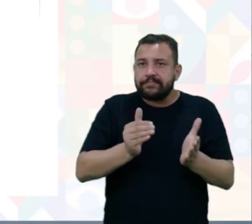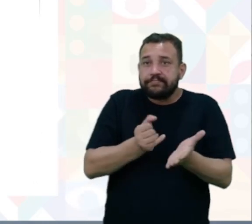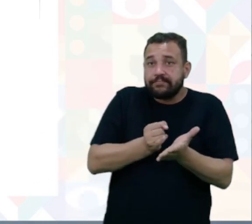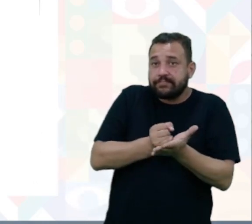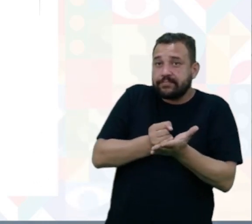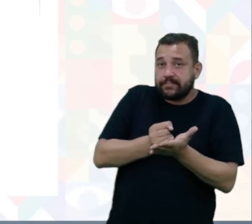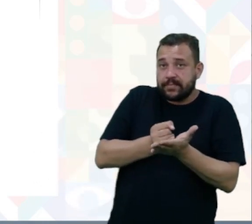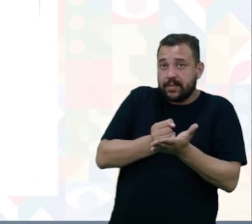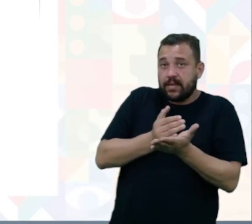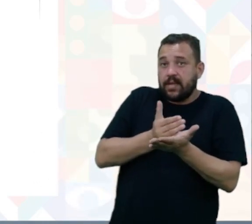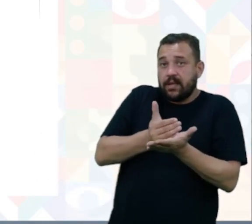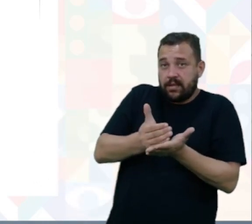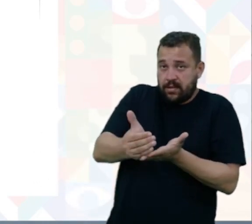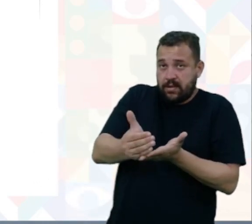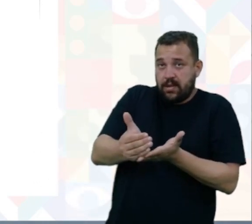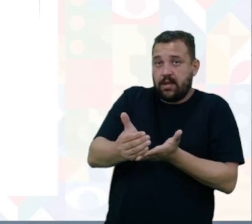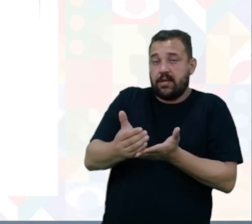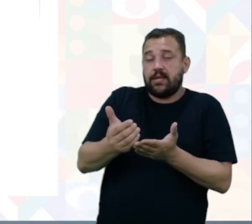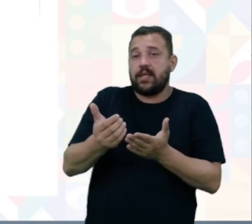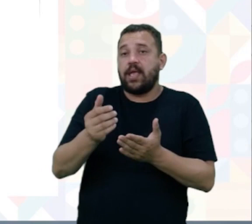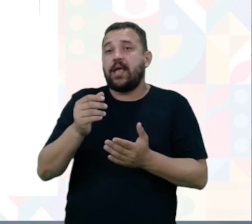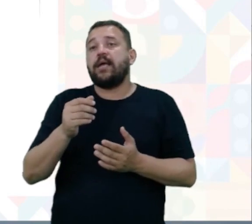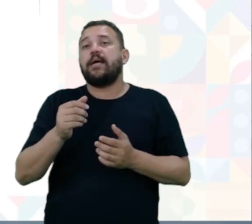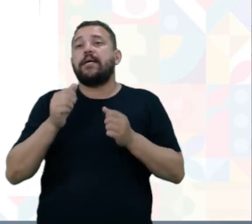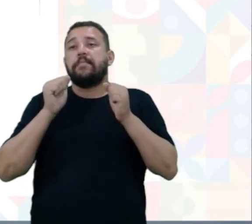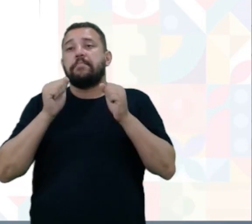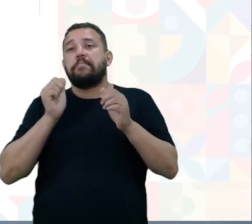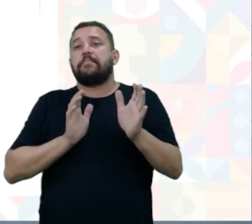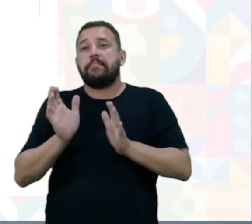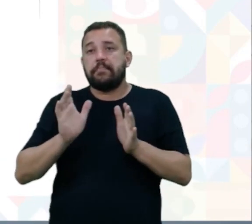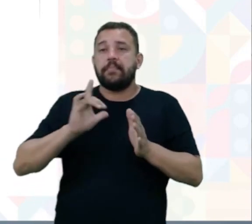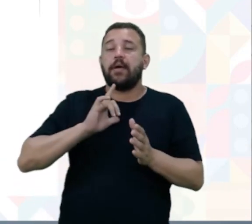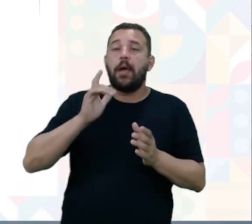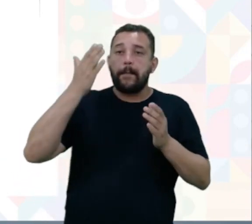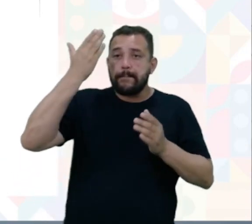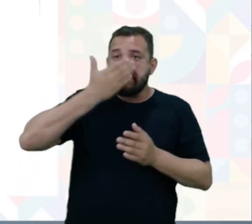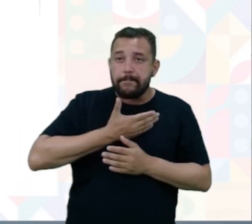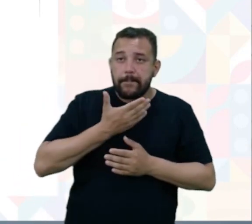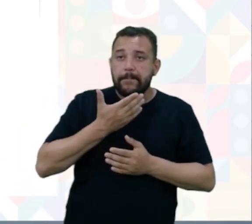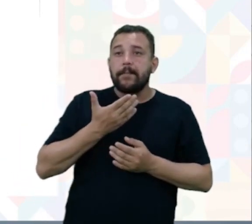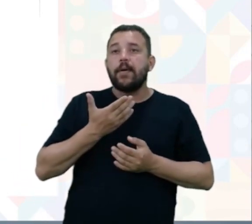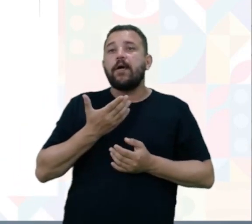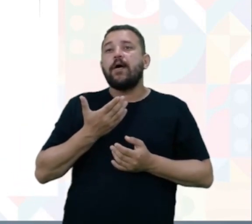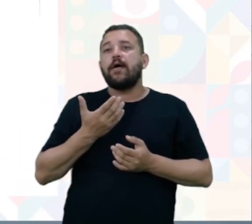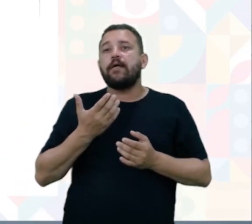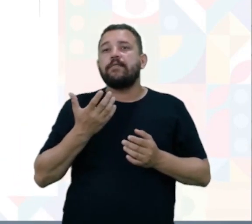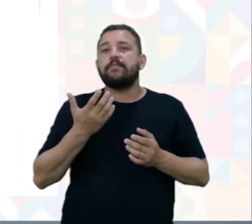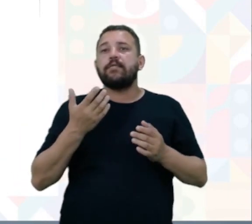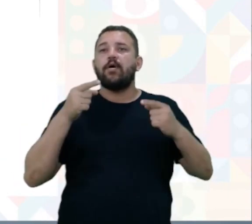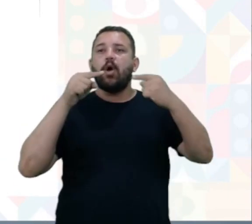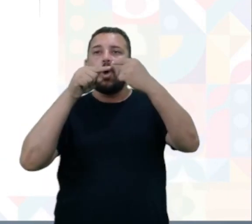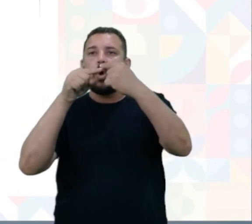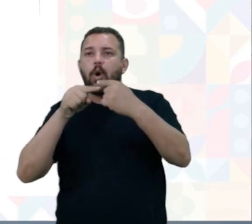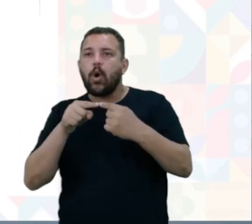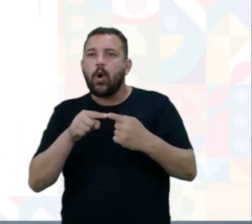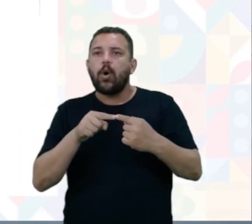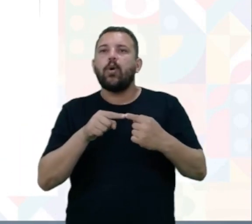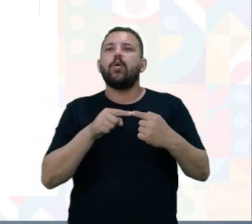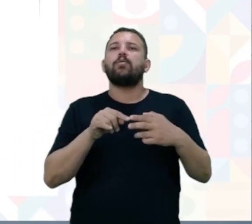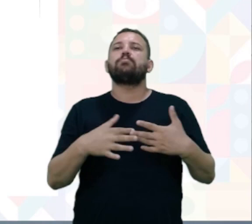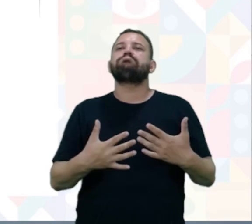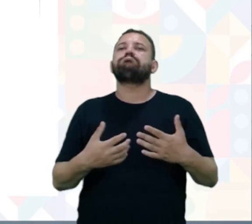de habilitação preliminar comprovem possuir os requisitos mínimos